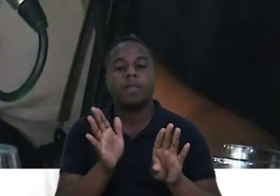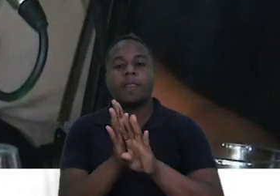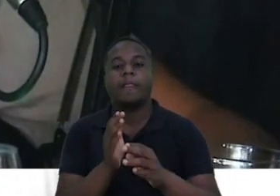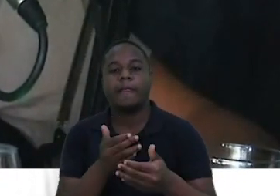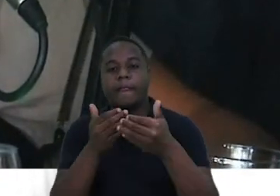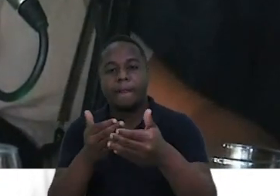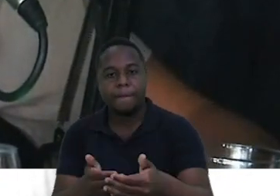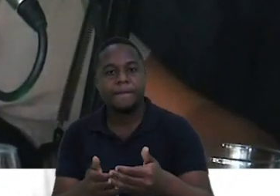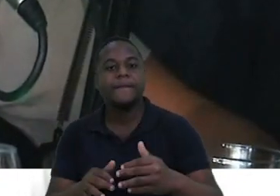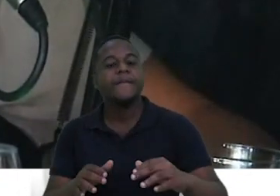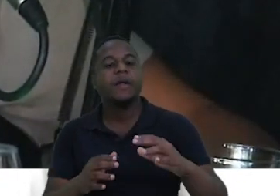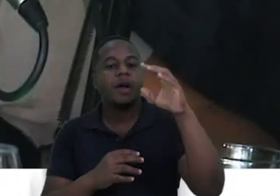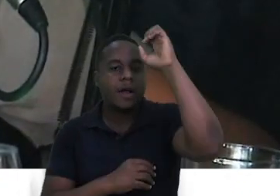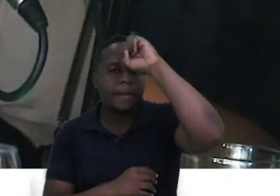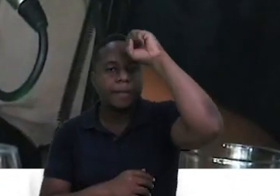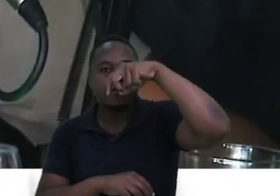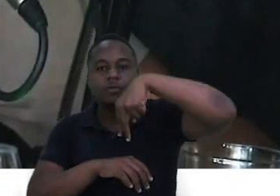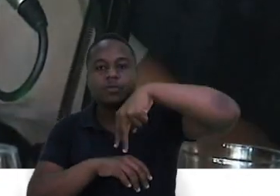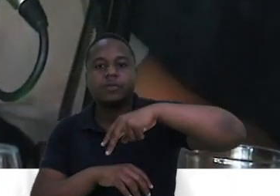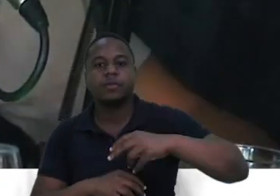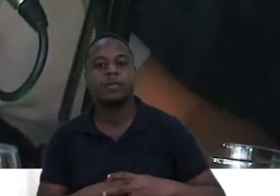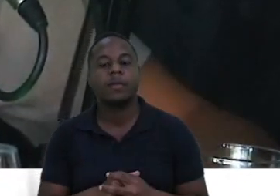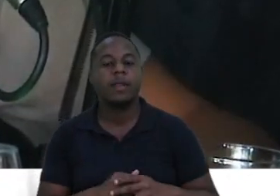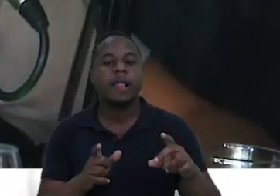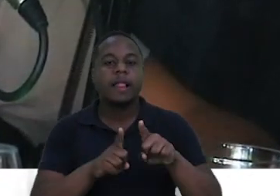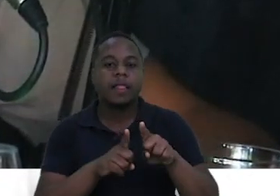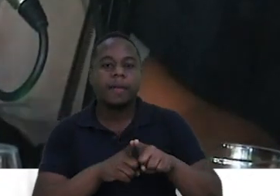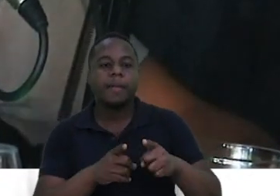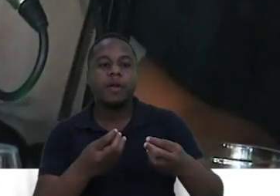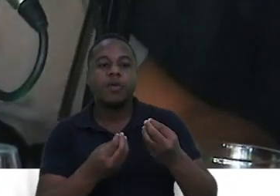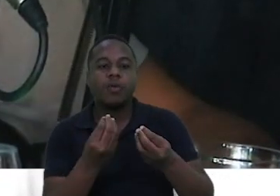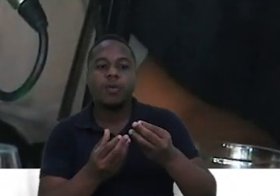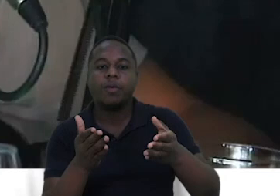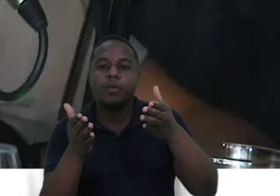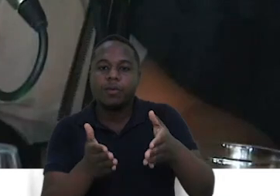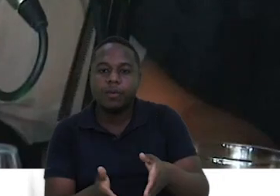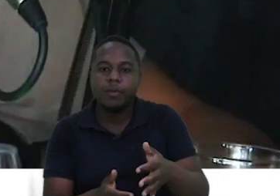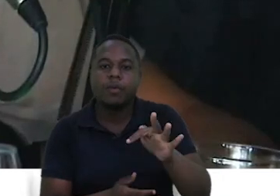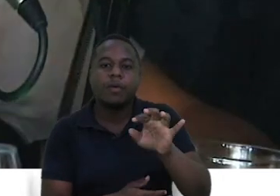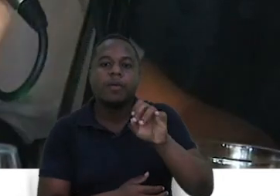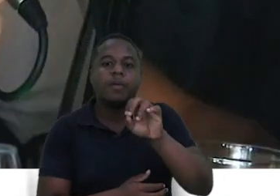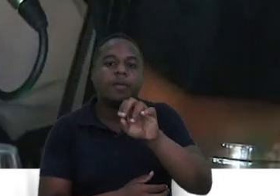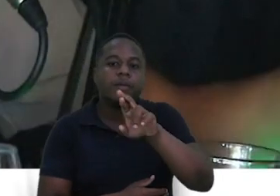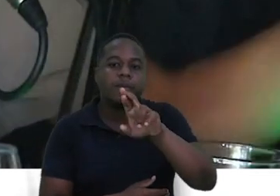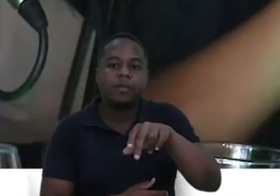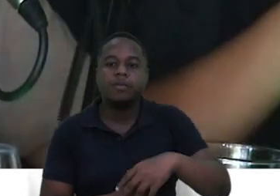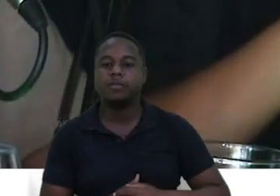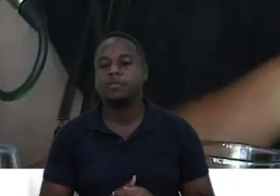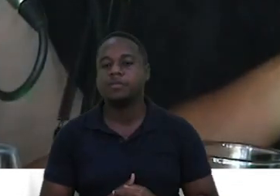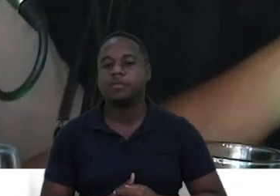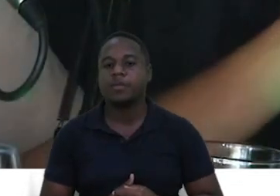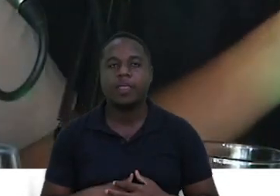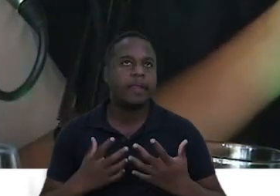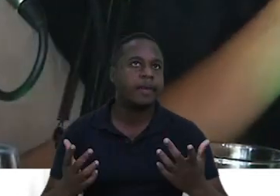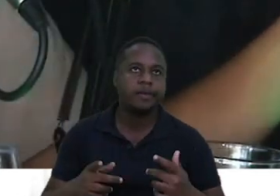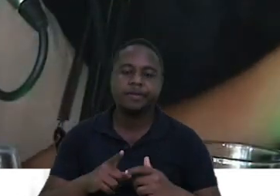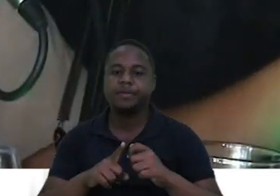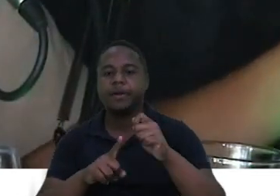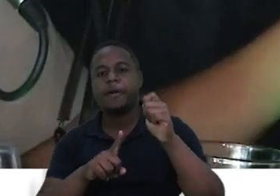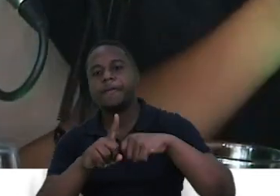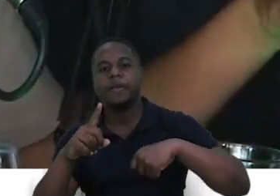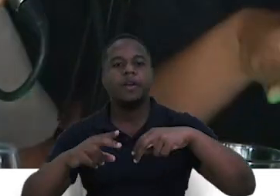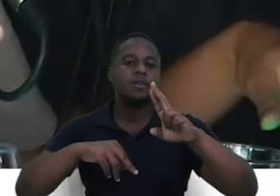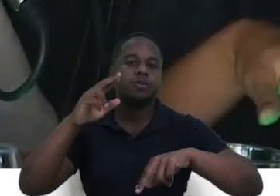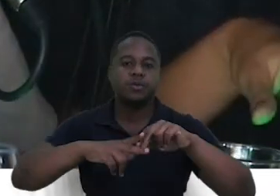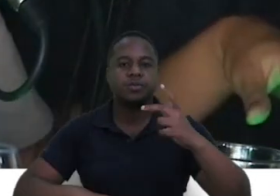contato diferente. E com um jeito específico de se dançar e de cultivar o forró. Então, esse lance do São João,